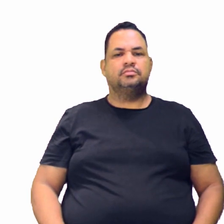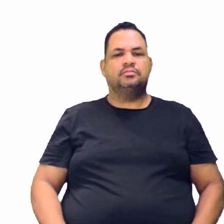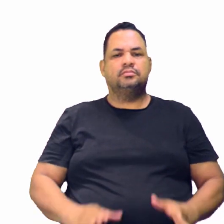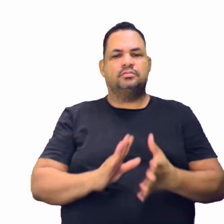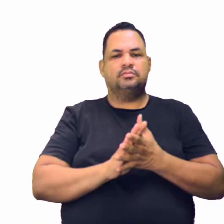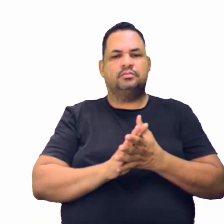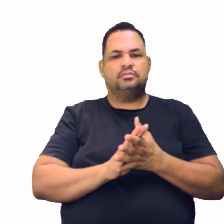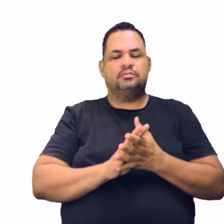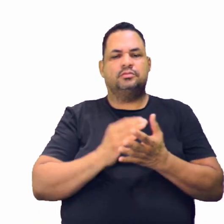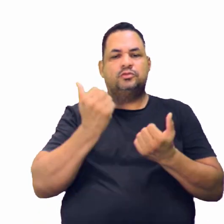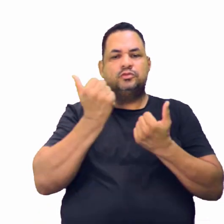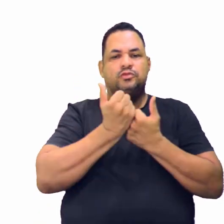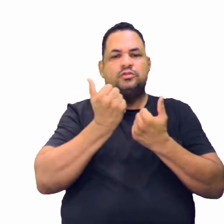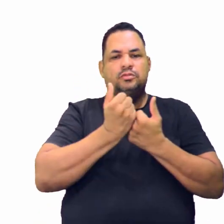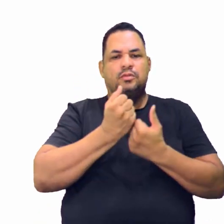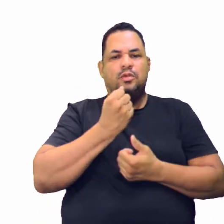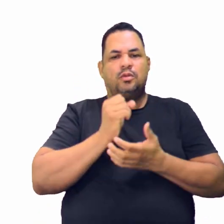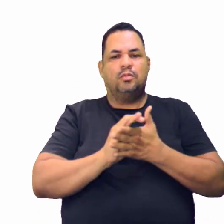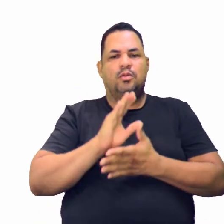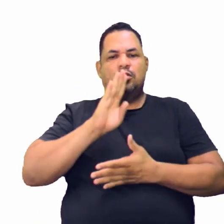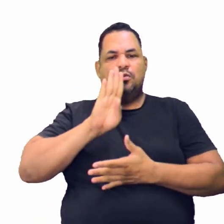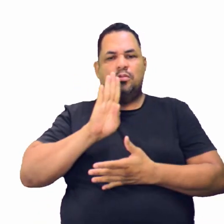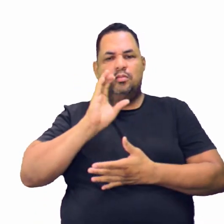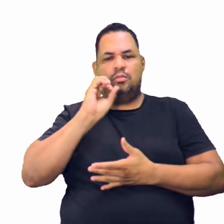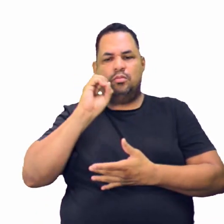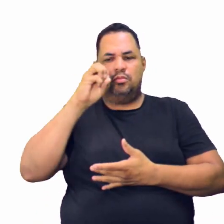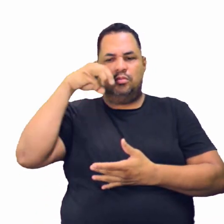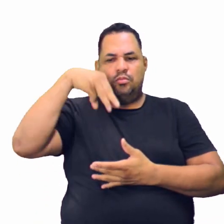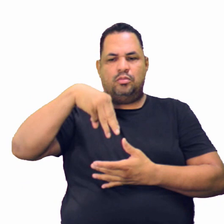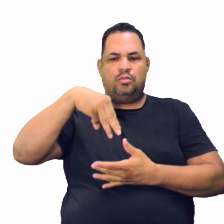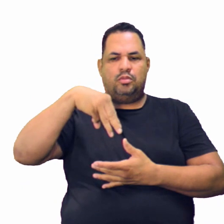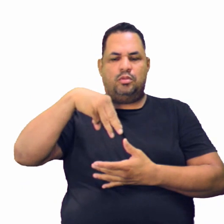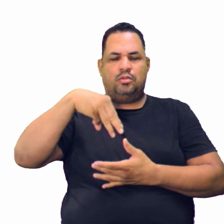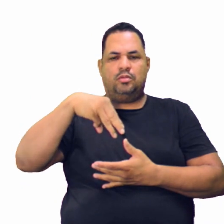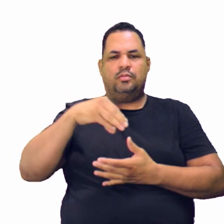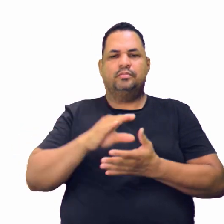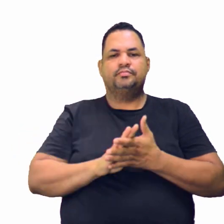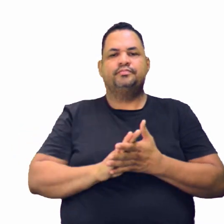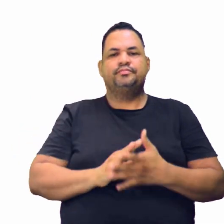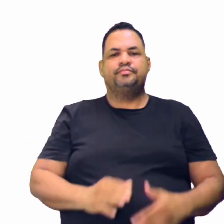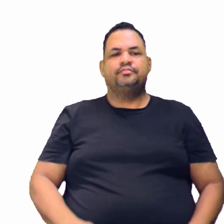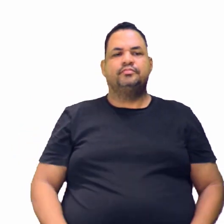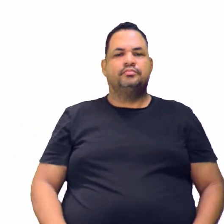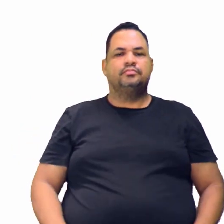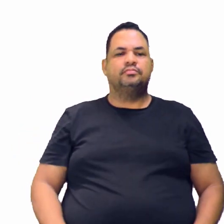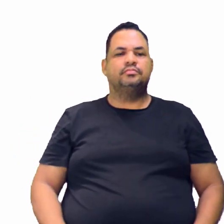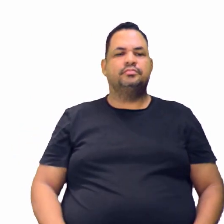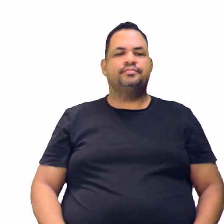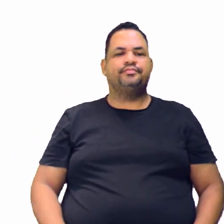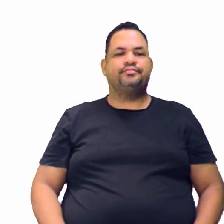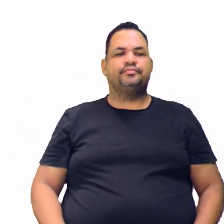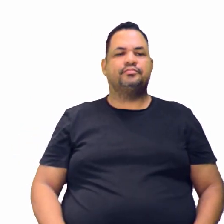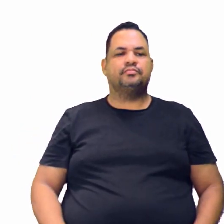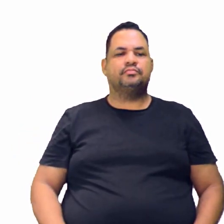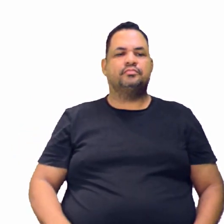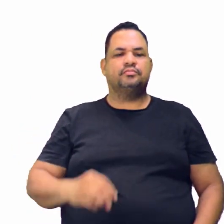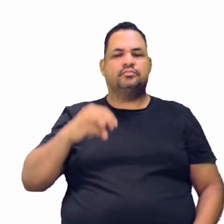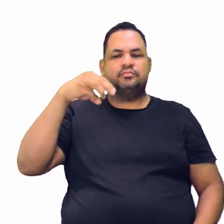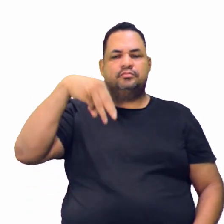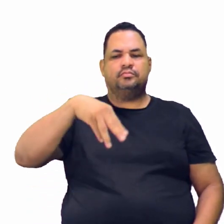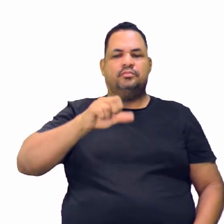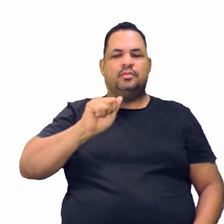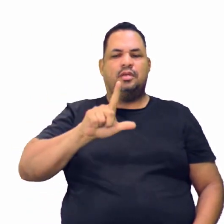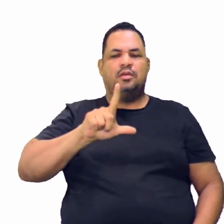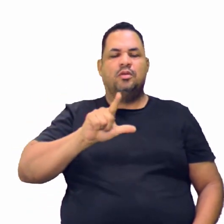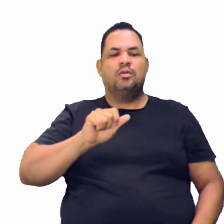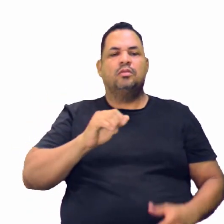ó, amadinho. Ó, então é o quê? Adjetivo, então é mal com U. Agora, o mal com L, nós temos